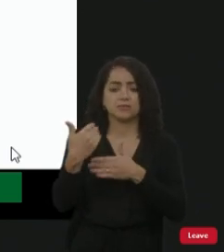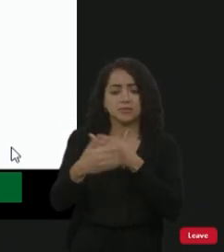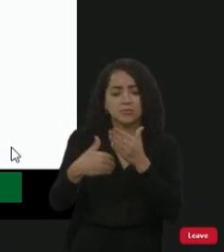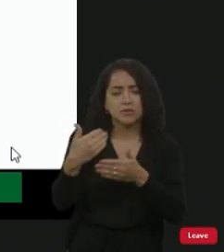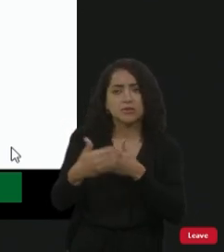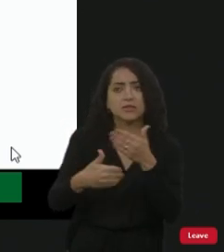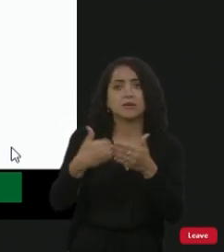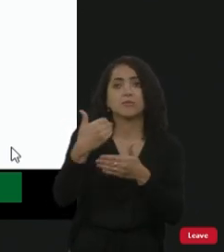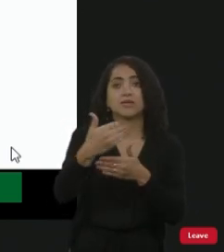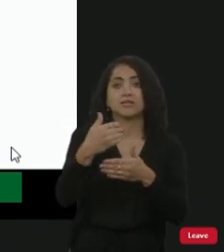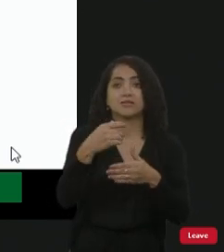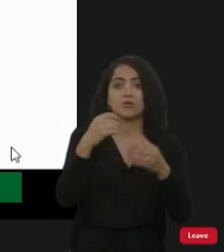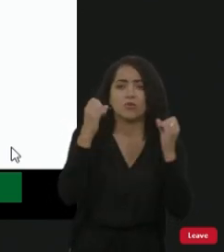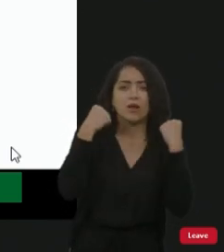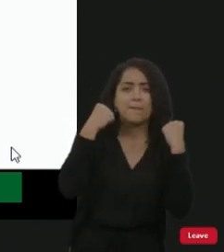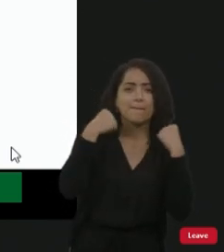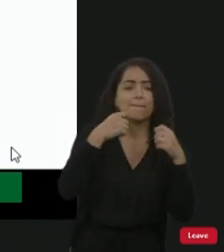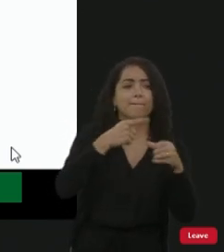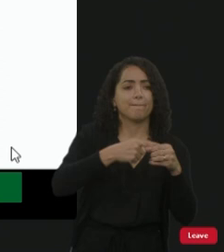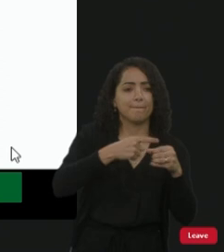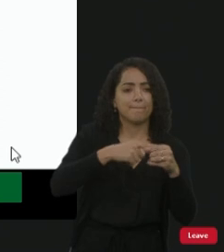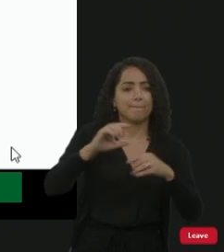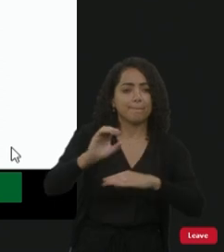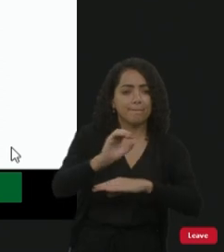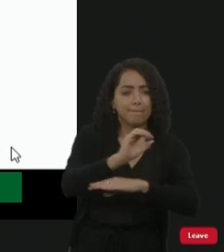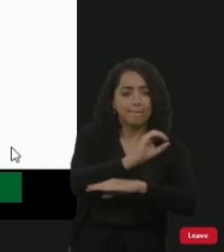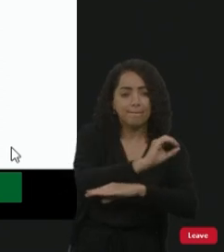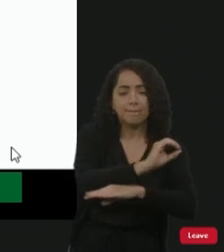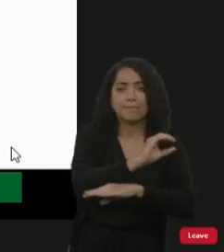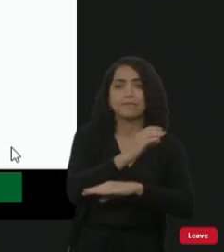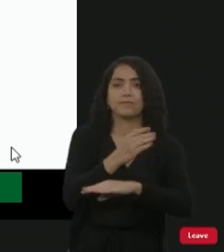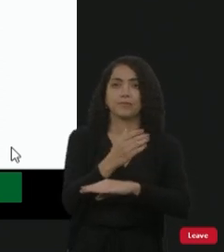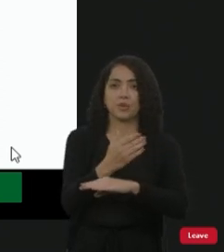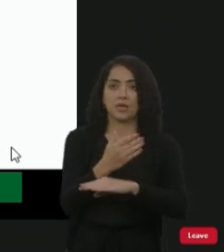lá em Chapecó, o Regional do Oeste.